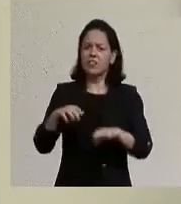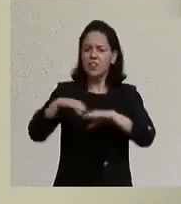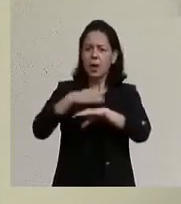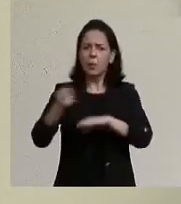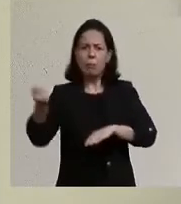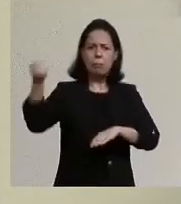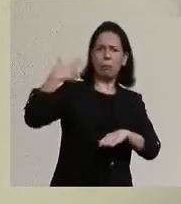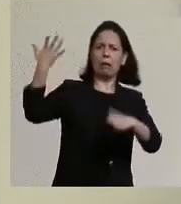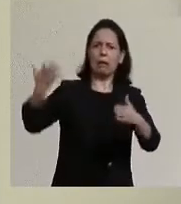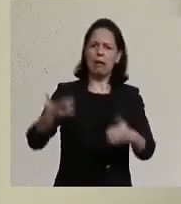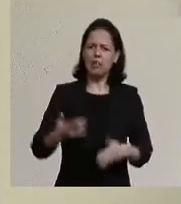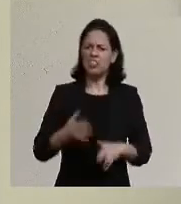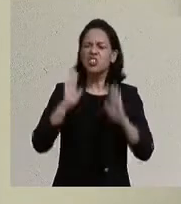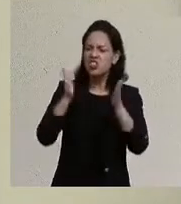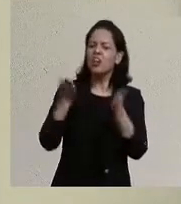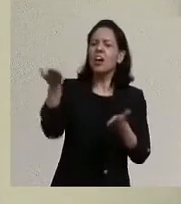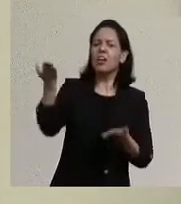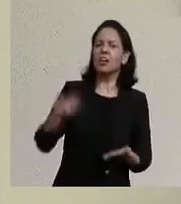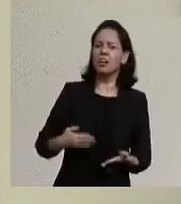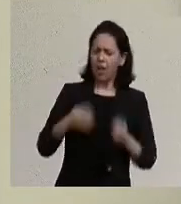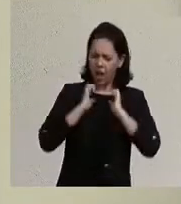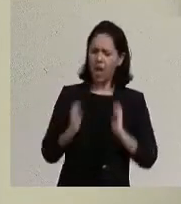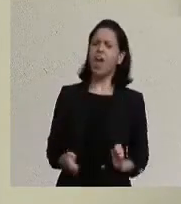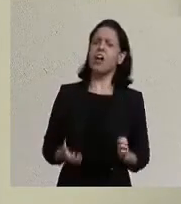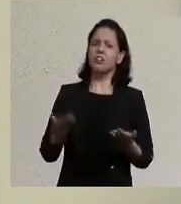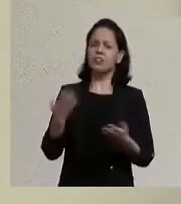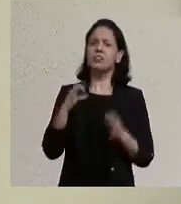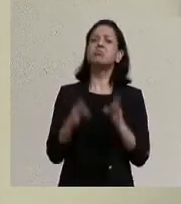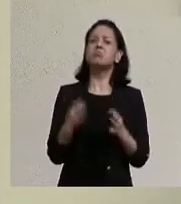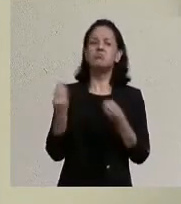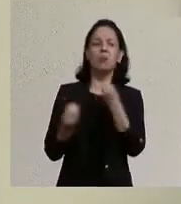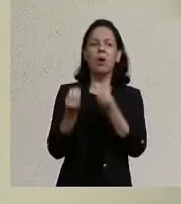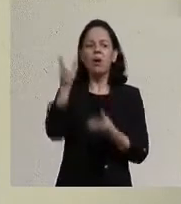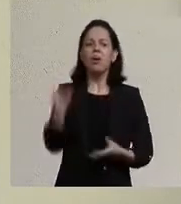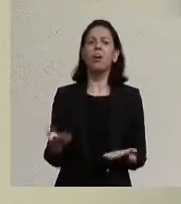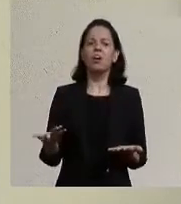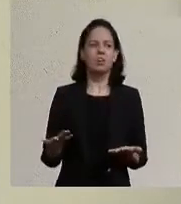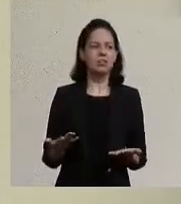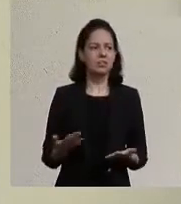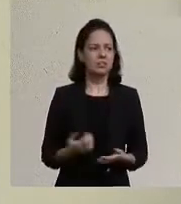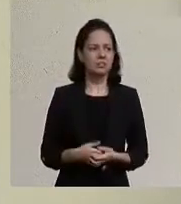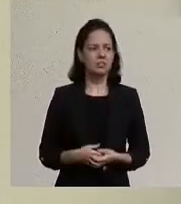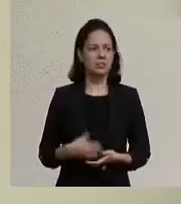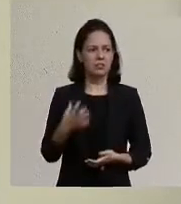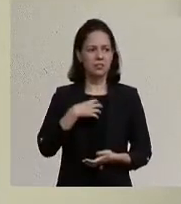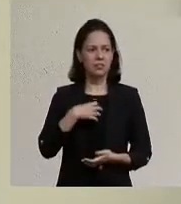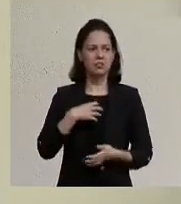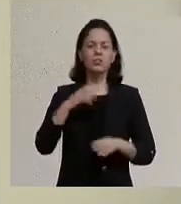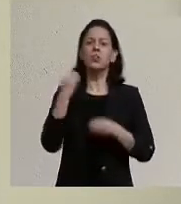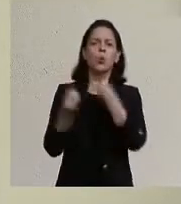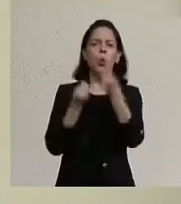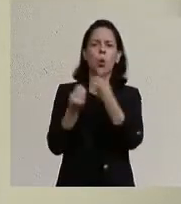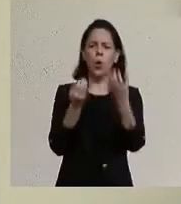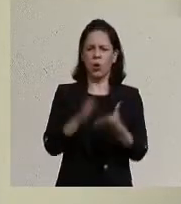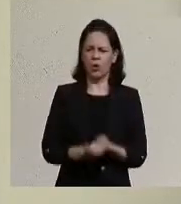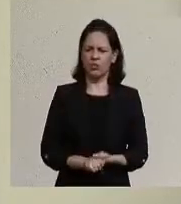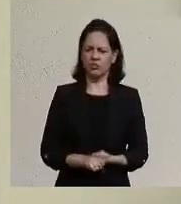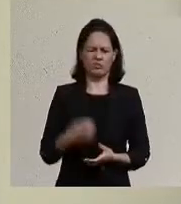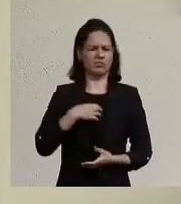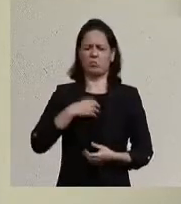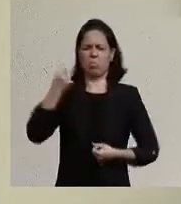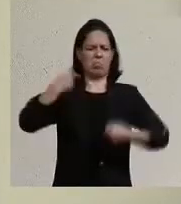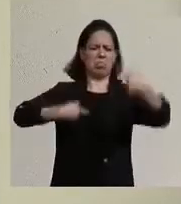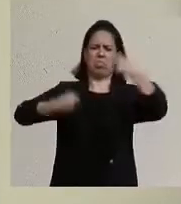bonitão que cadeia ética Cadê a moral Cadê a ética e cadê a moral pode falar